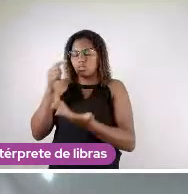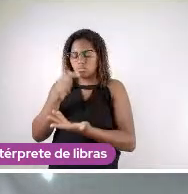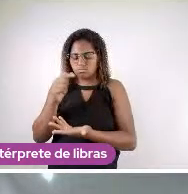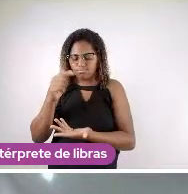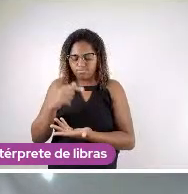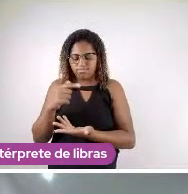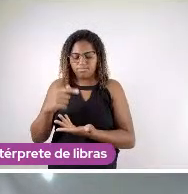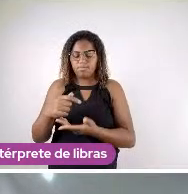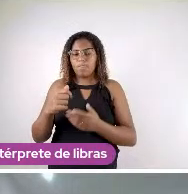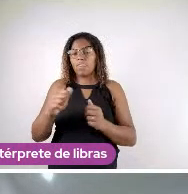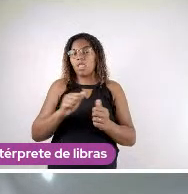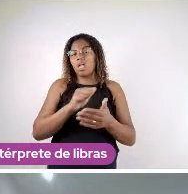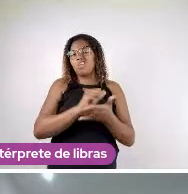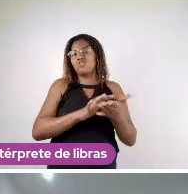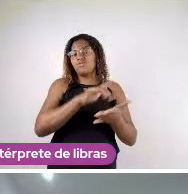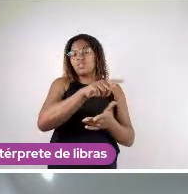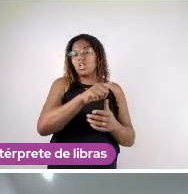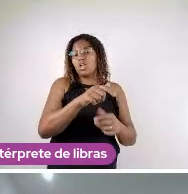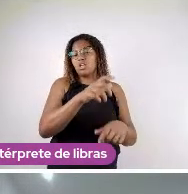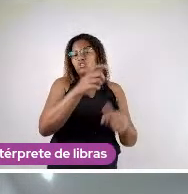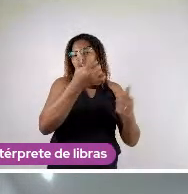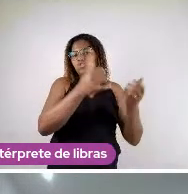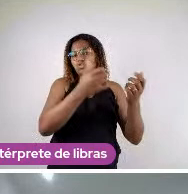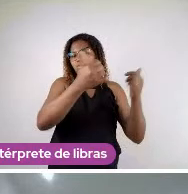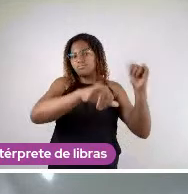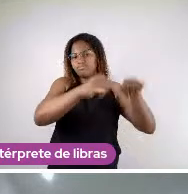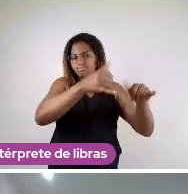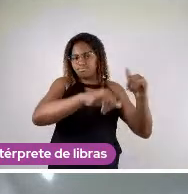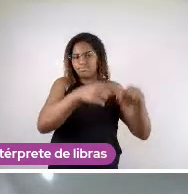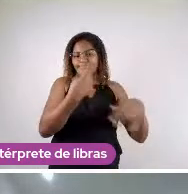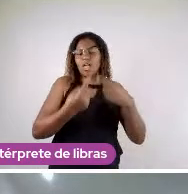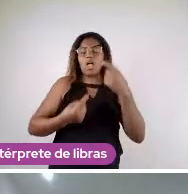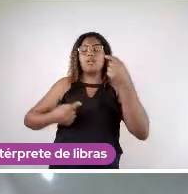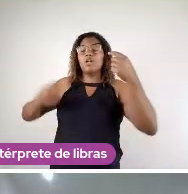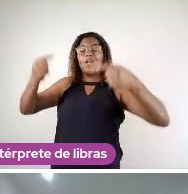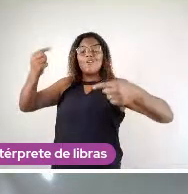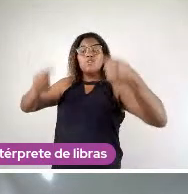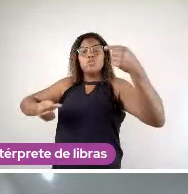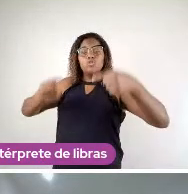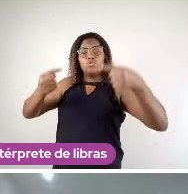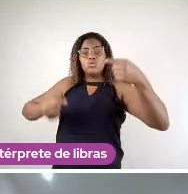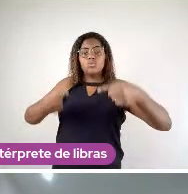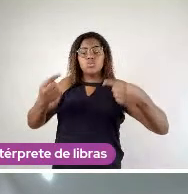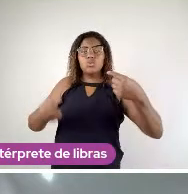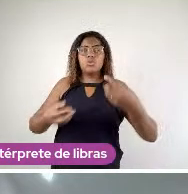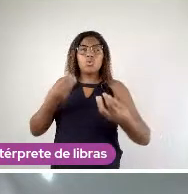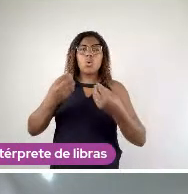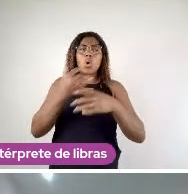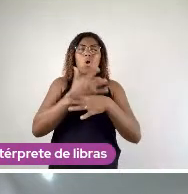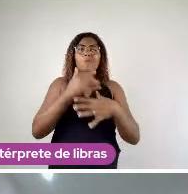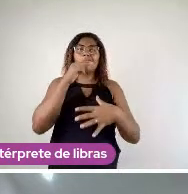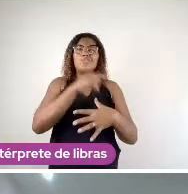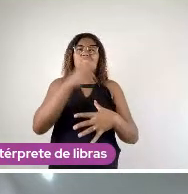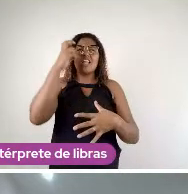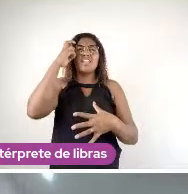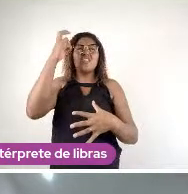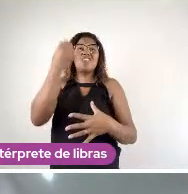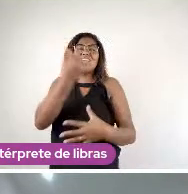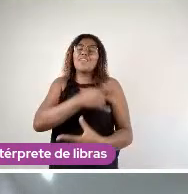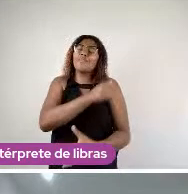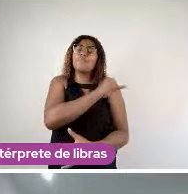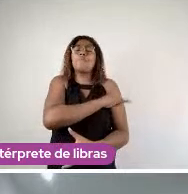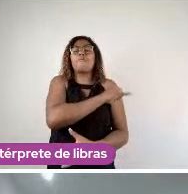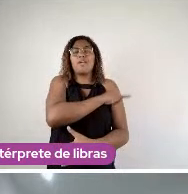dessa atividade de laboratório, em que a gente discutiu como essa cidade inteligente, o Rio de Janeiro, como uma cidade